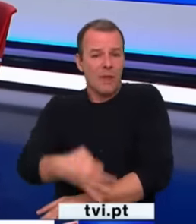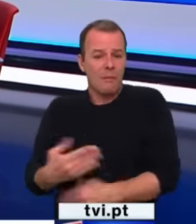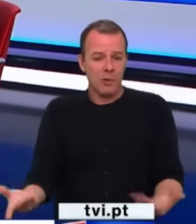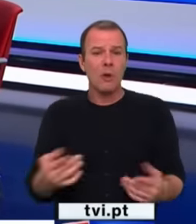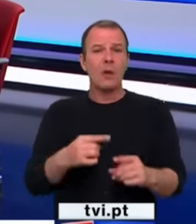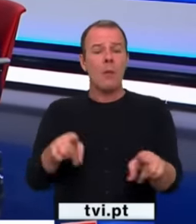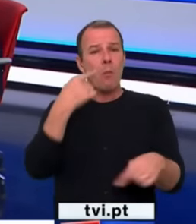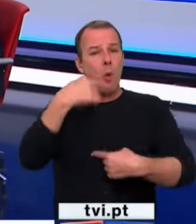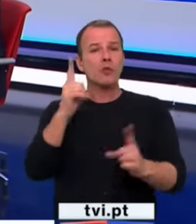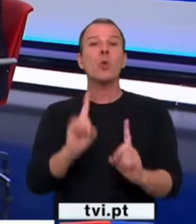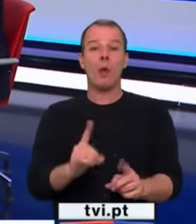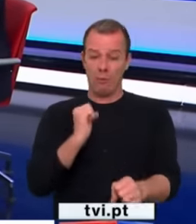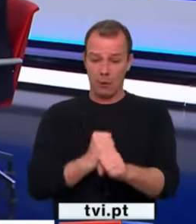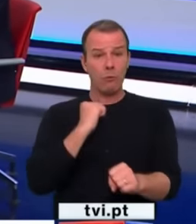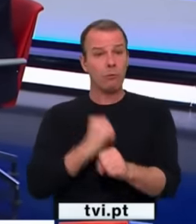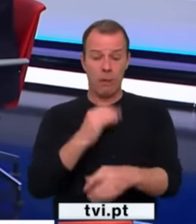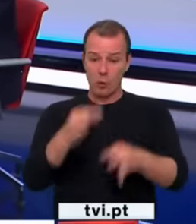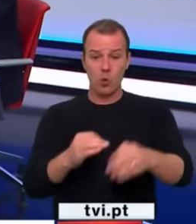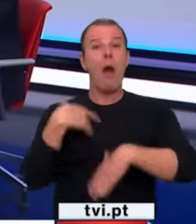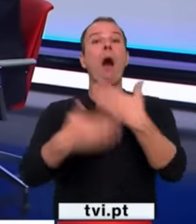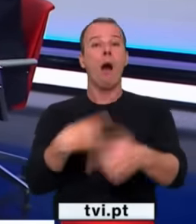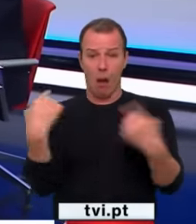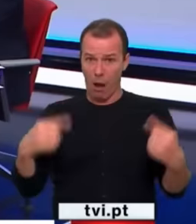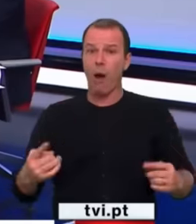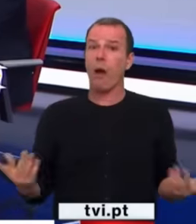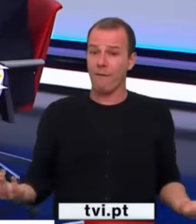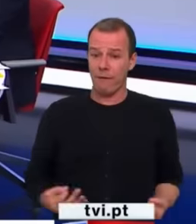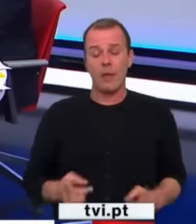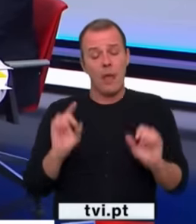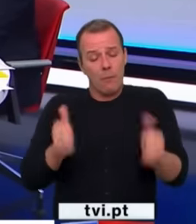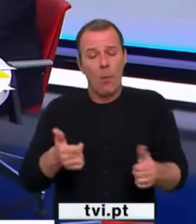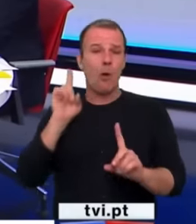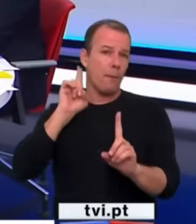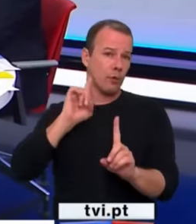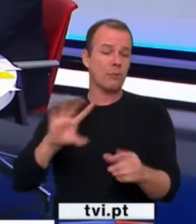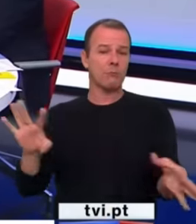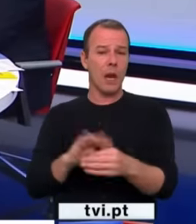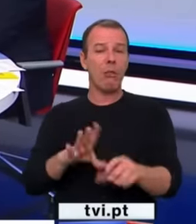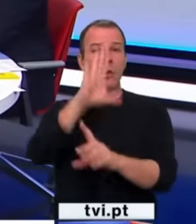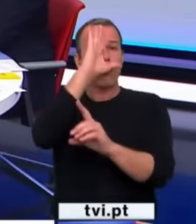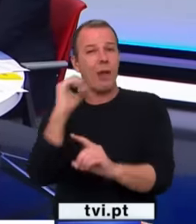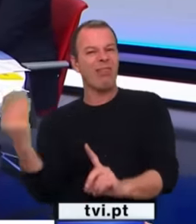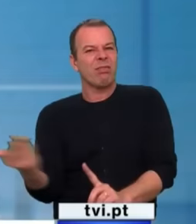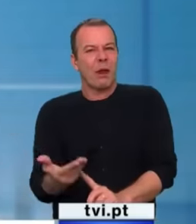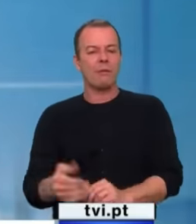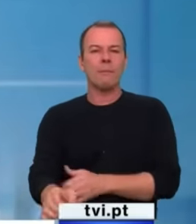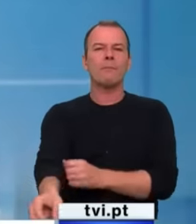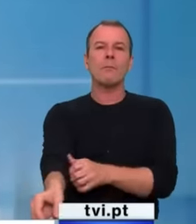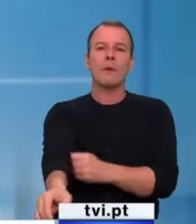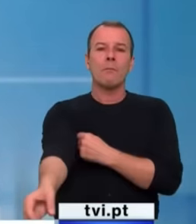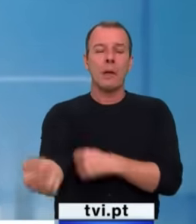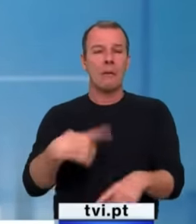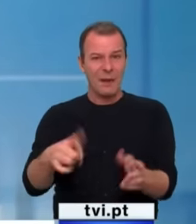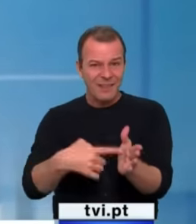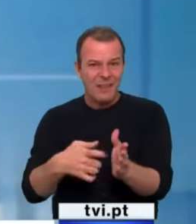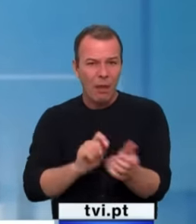a funcionar e isso é muito importante para a nossa democracia e para o nosso Estado de Direito. Precisamos... Mas a funcionar sem necessidade de alterações ou